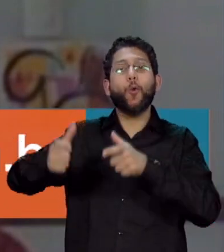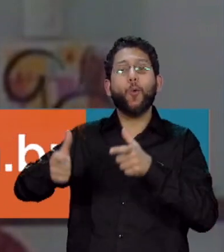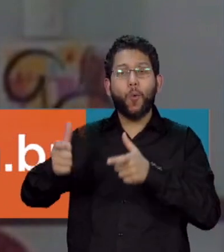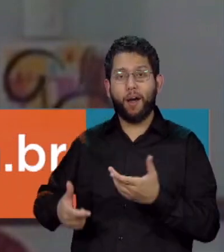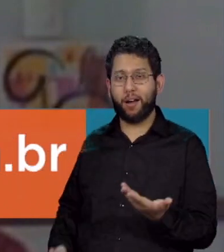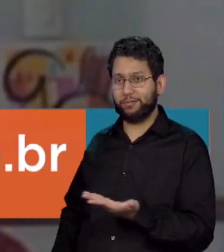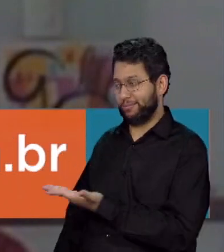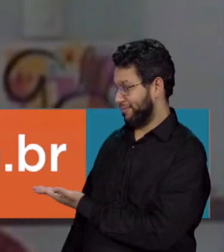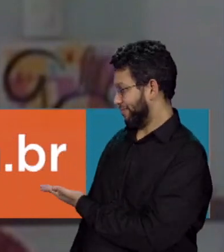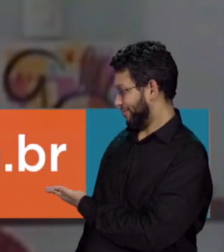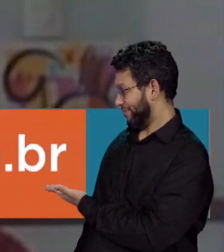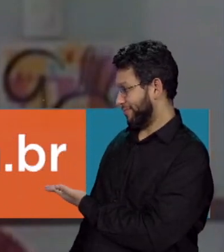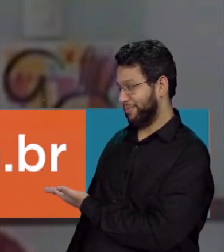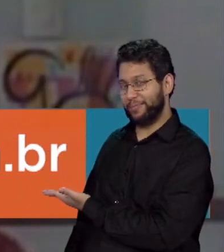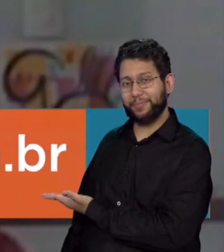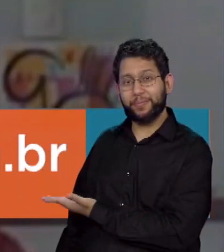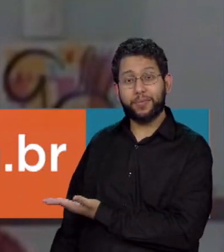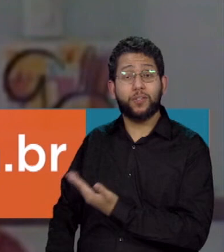mapeamento da